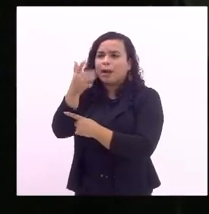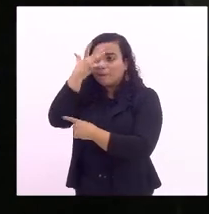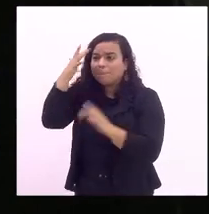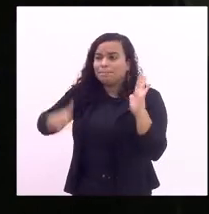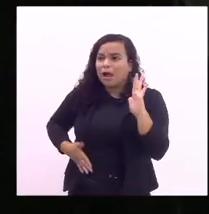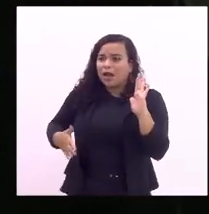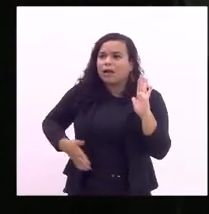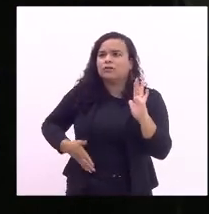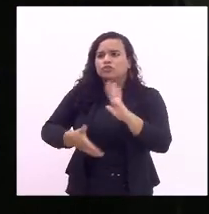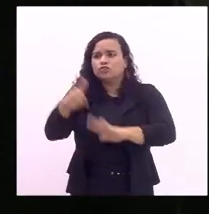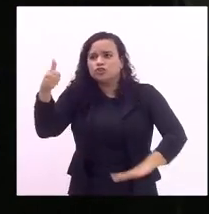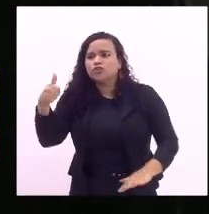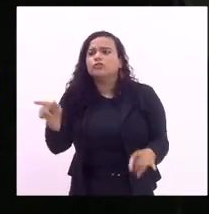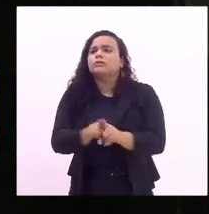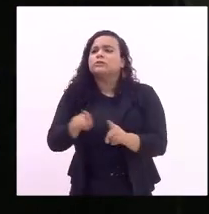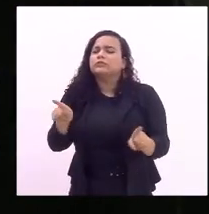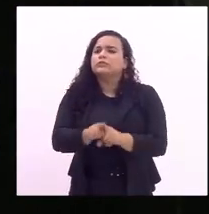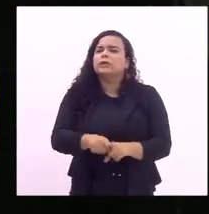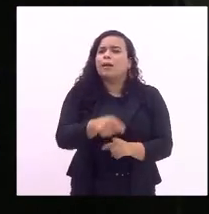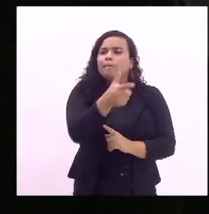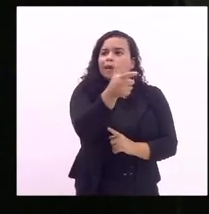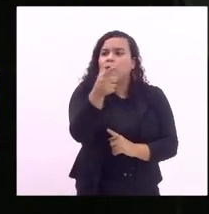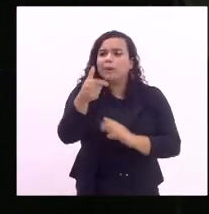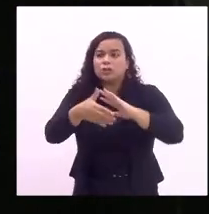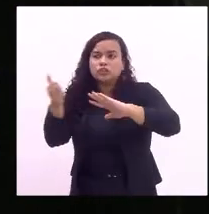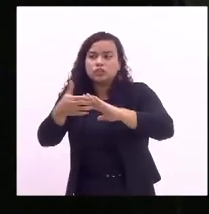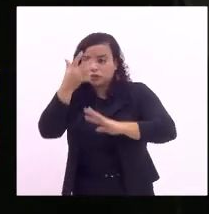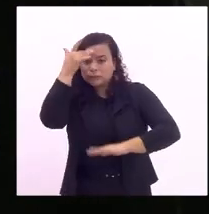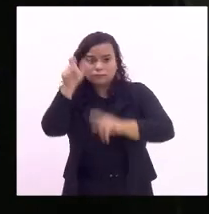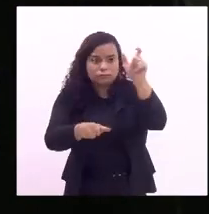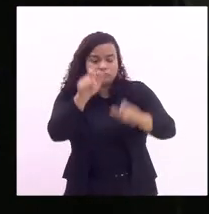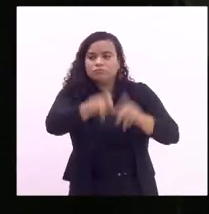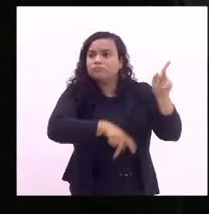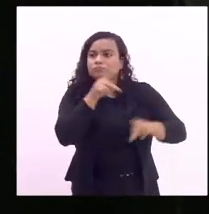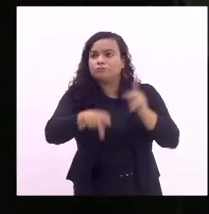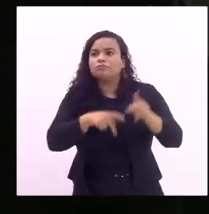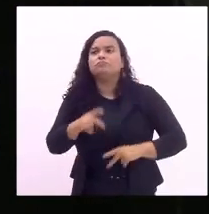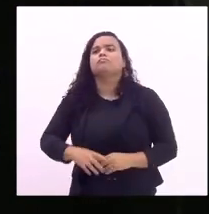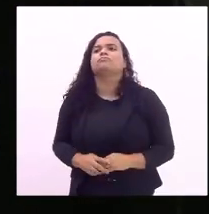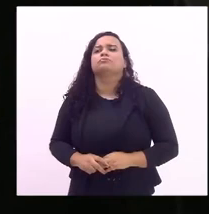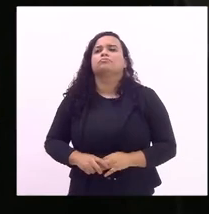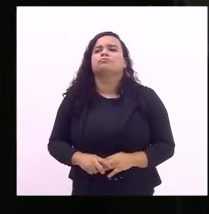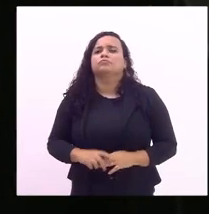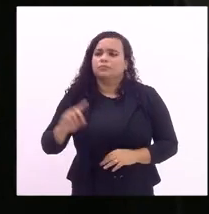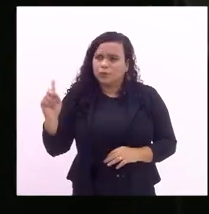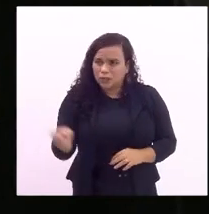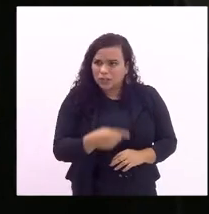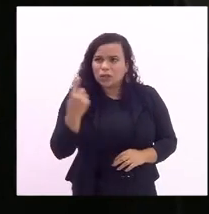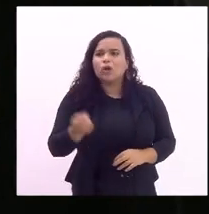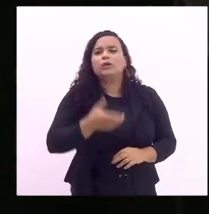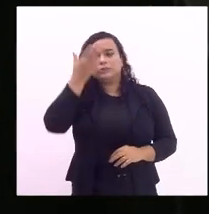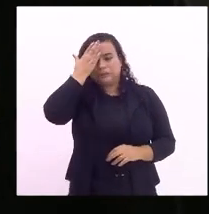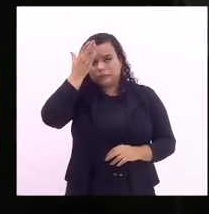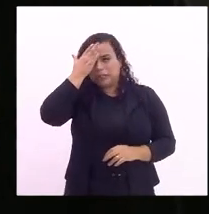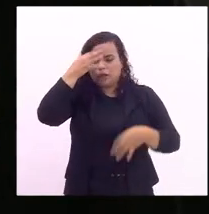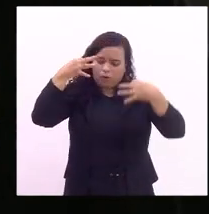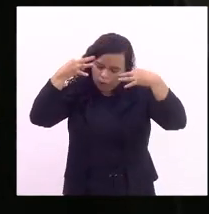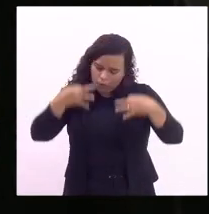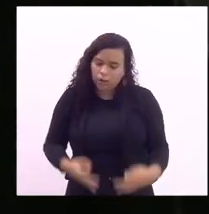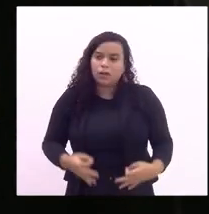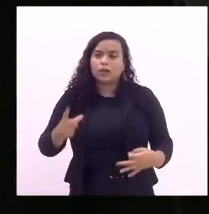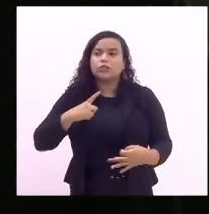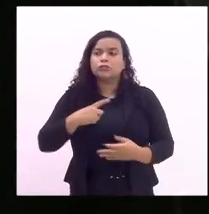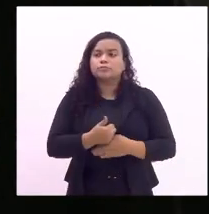marginais, que desarmem essas pessoas, nós sim estamos corretos na